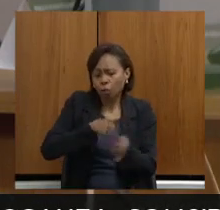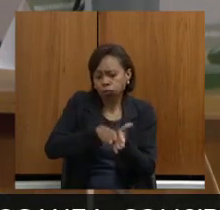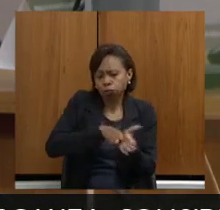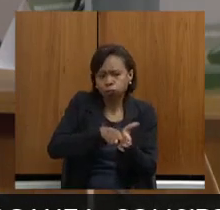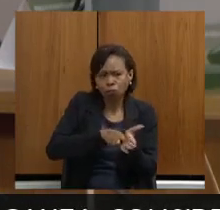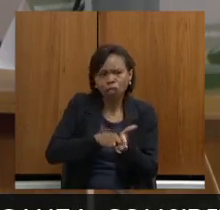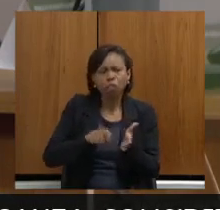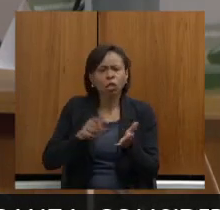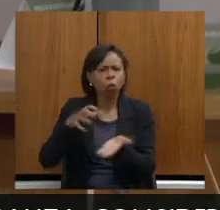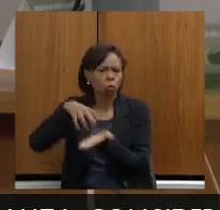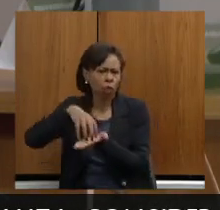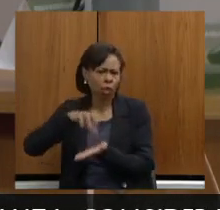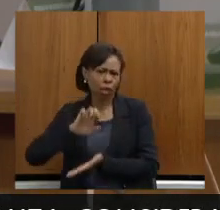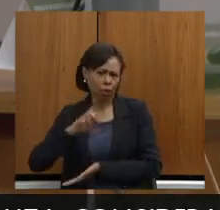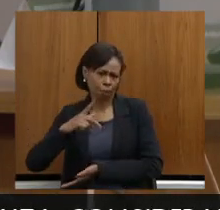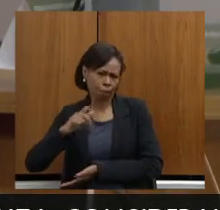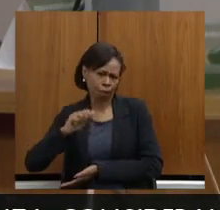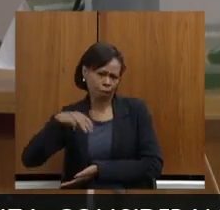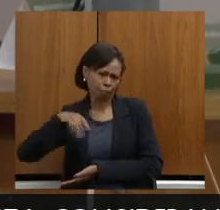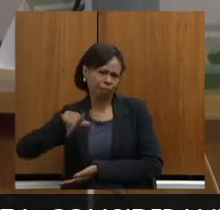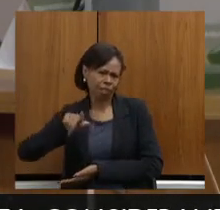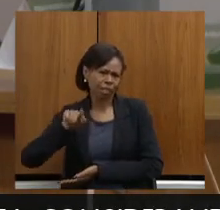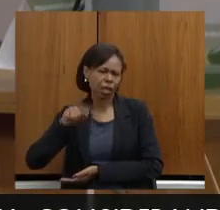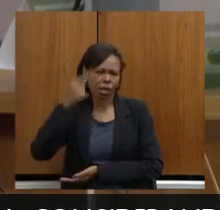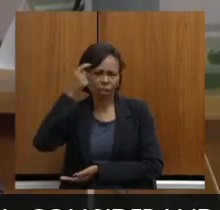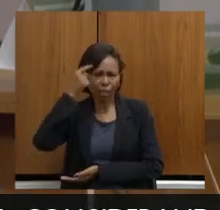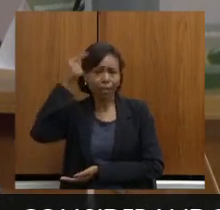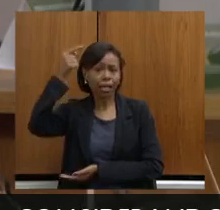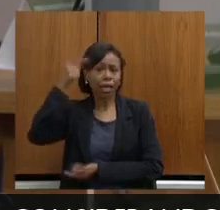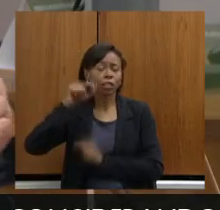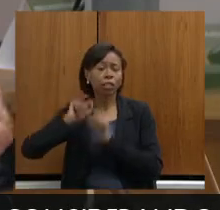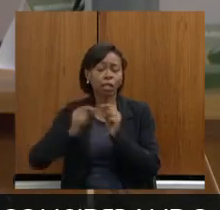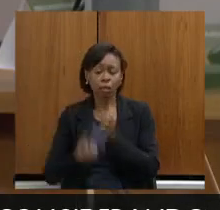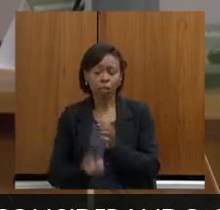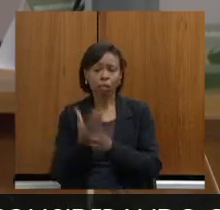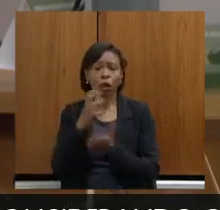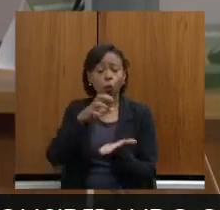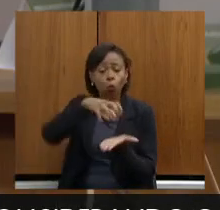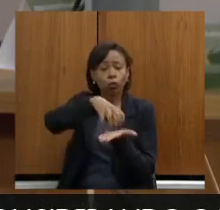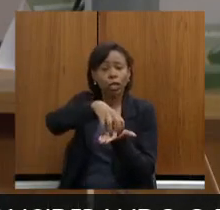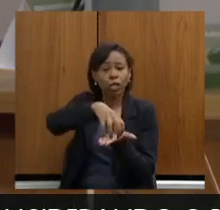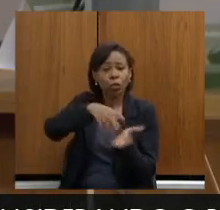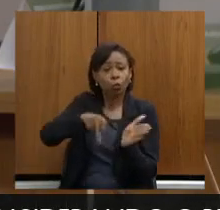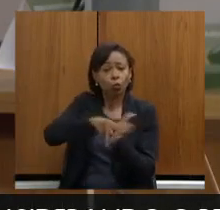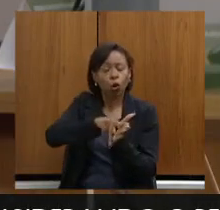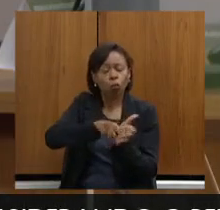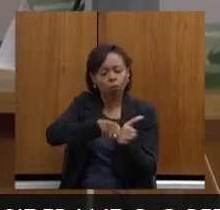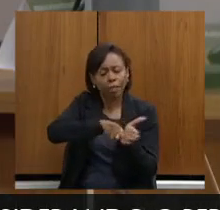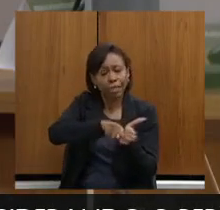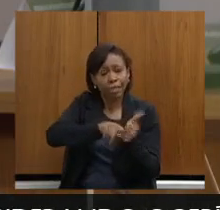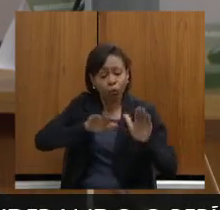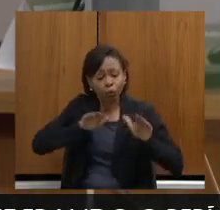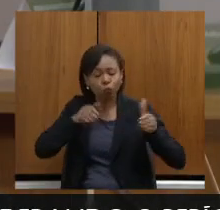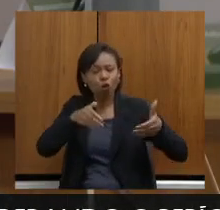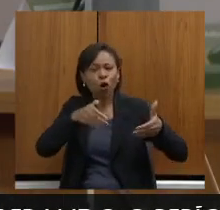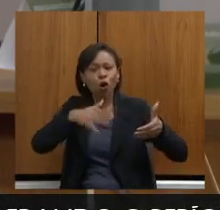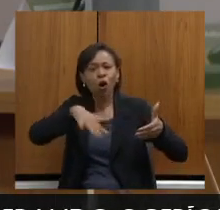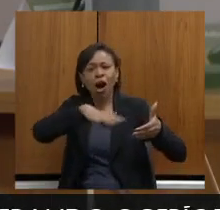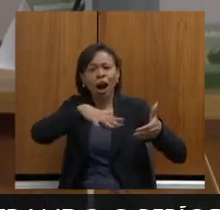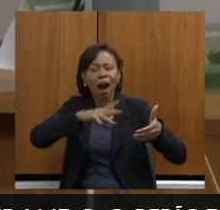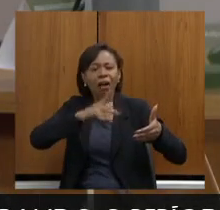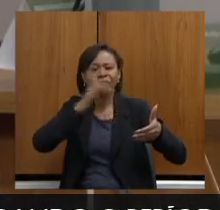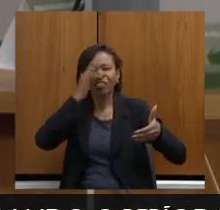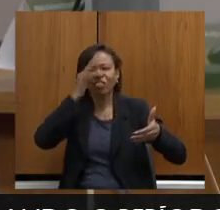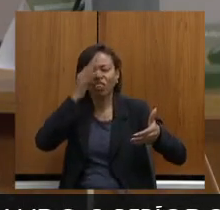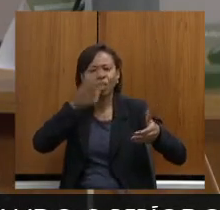da EPAMIG fazer a implantação lá de um centro de pesquisa voltado para floricultura e